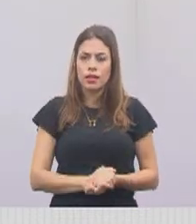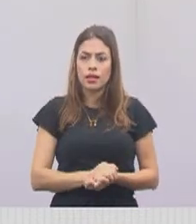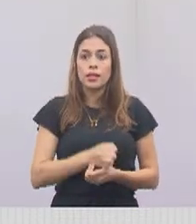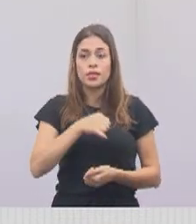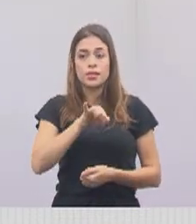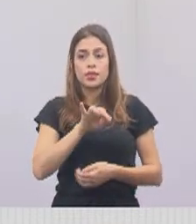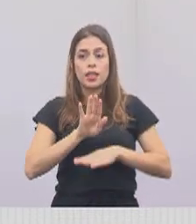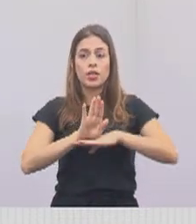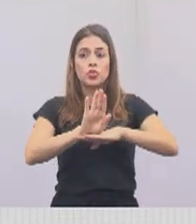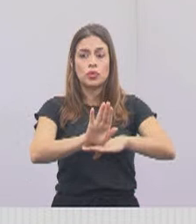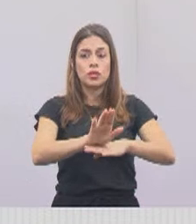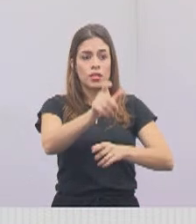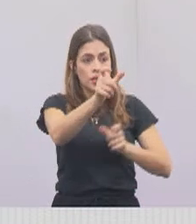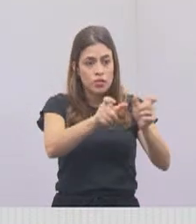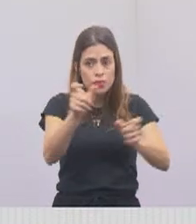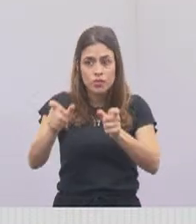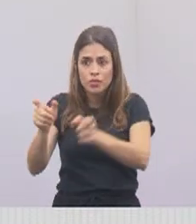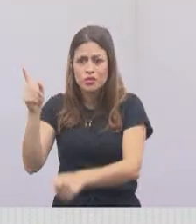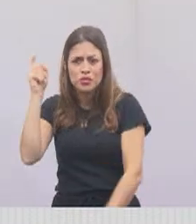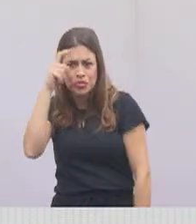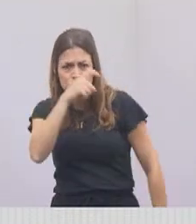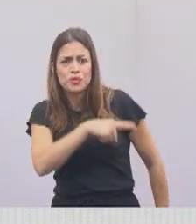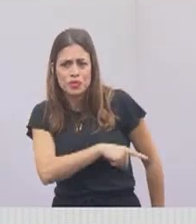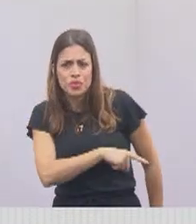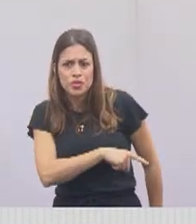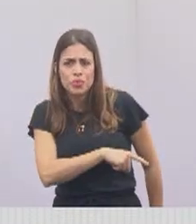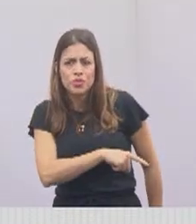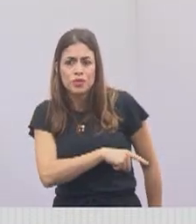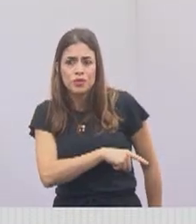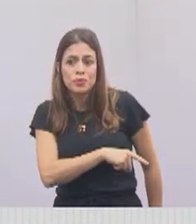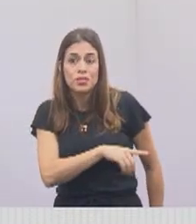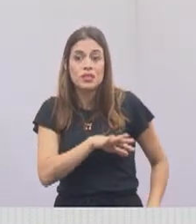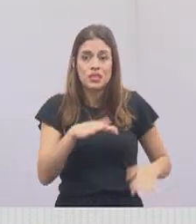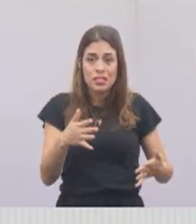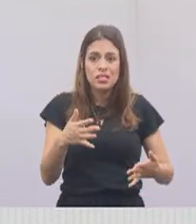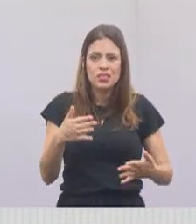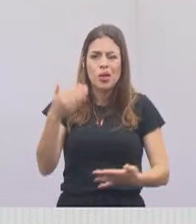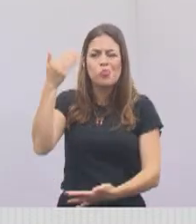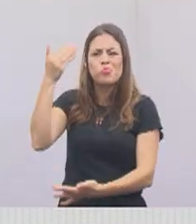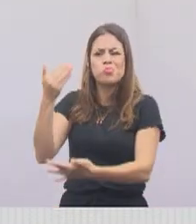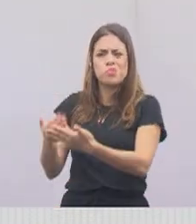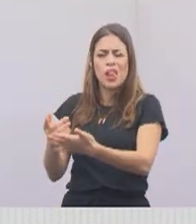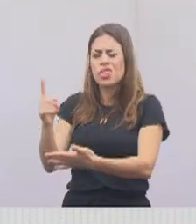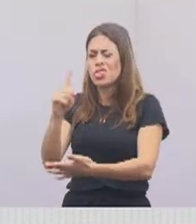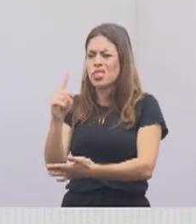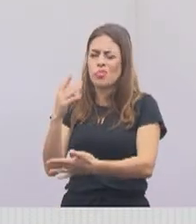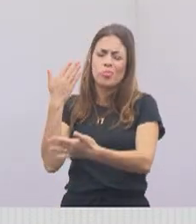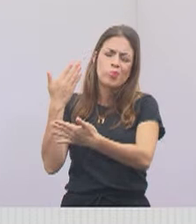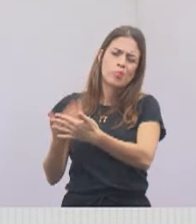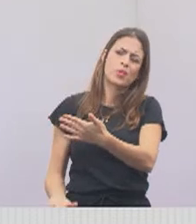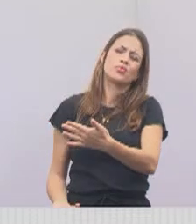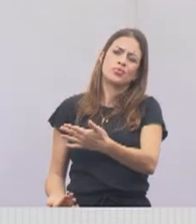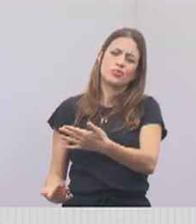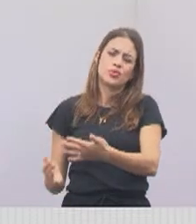ajudar os outros lhe parece difícil demais, tente ao menos não